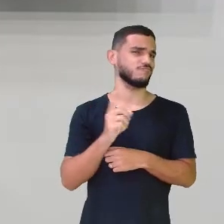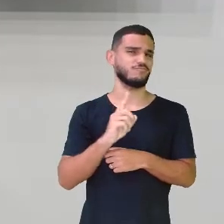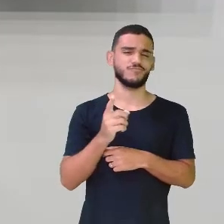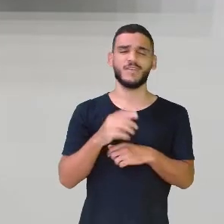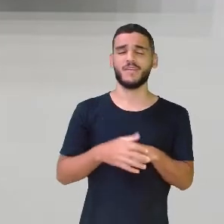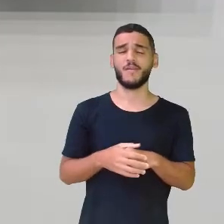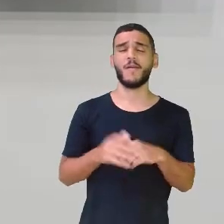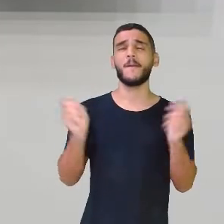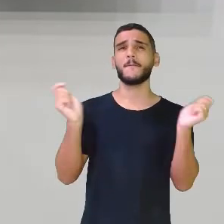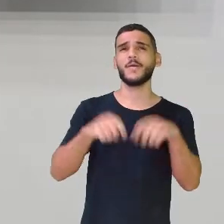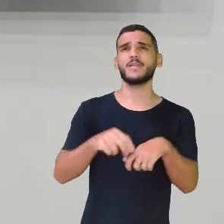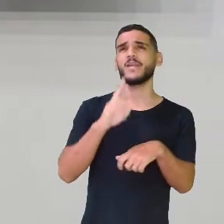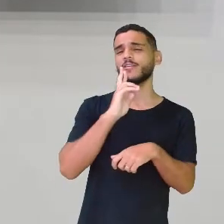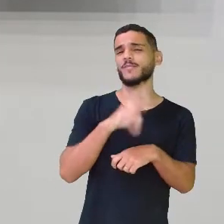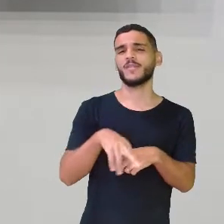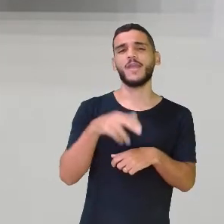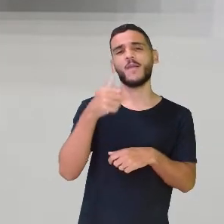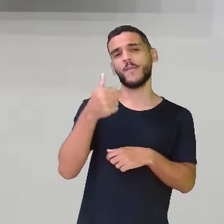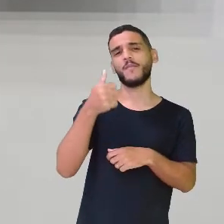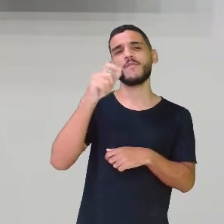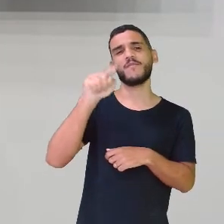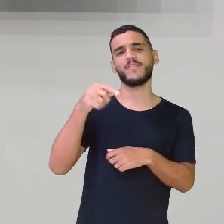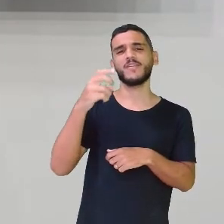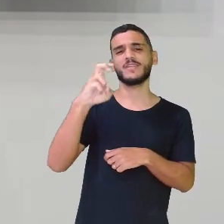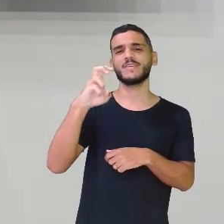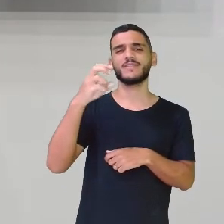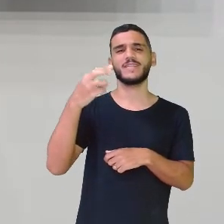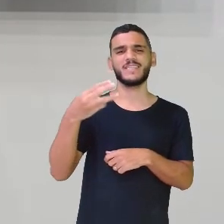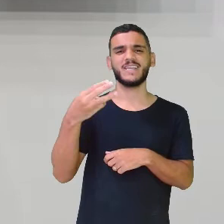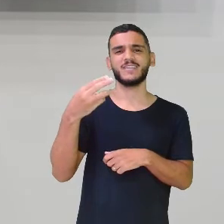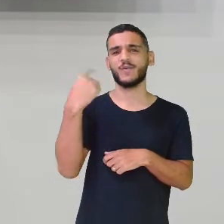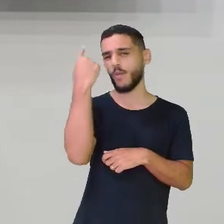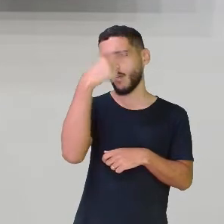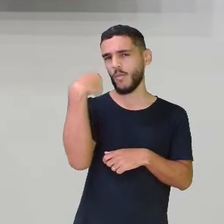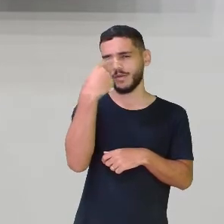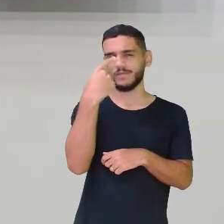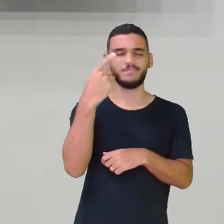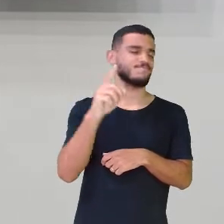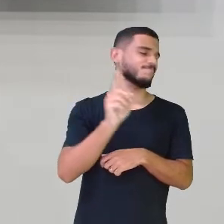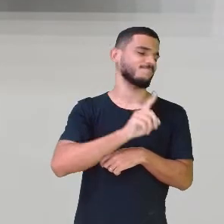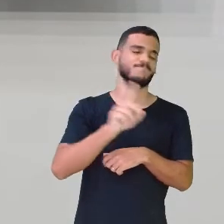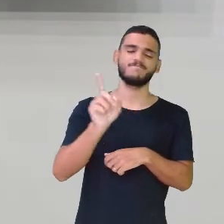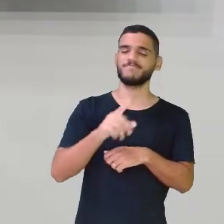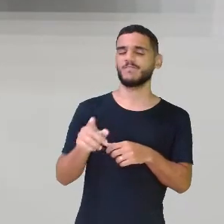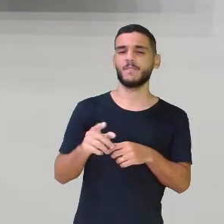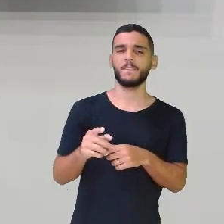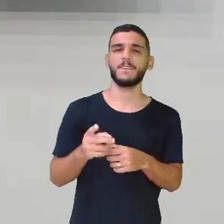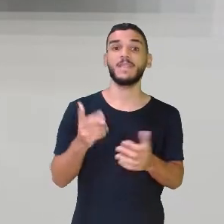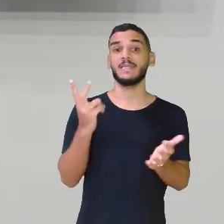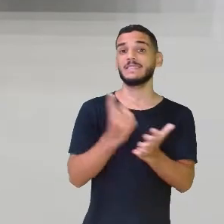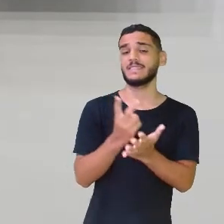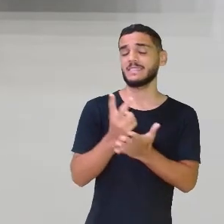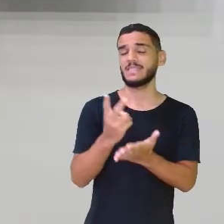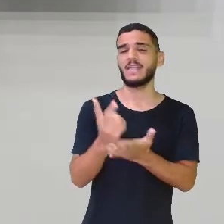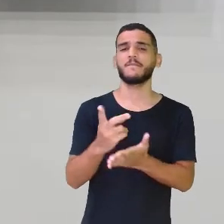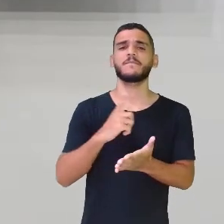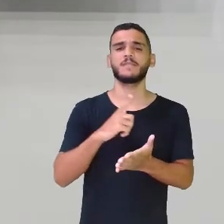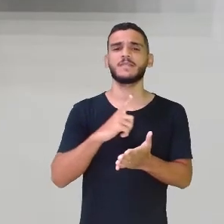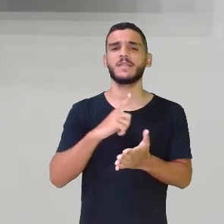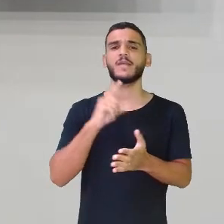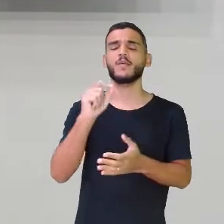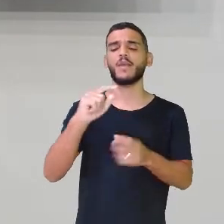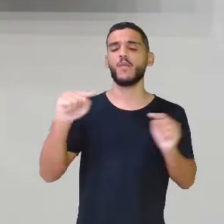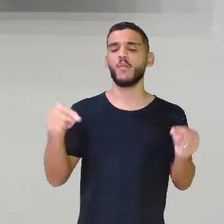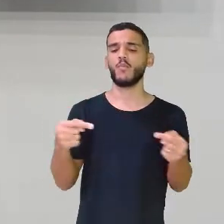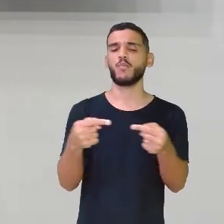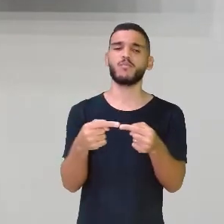1,53 horas. Não, né? para cada medição que a gente